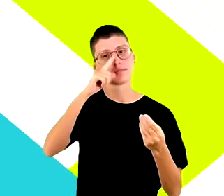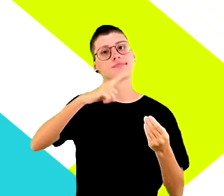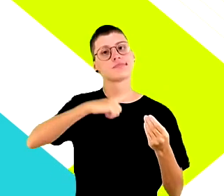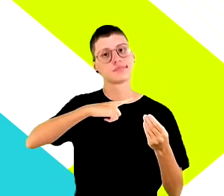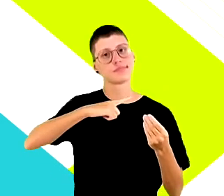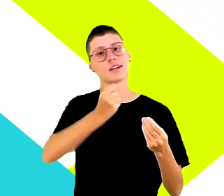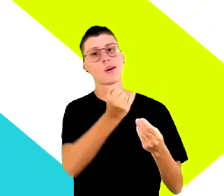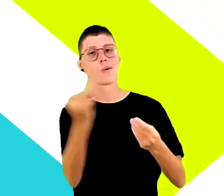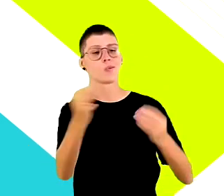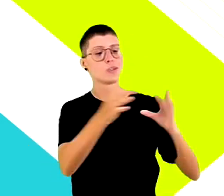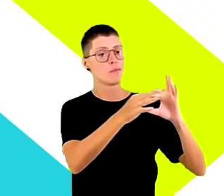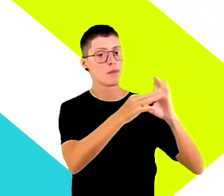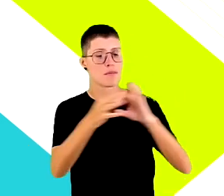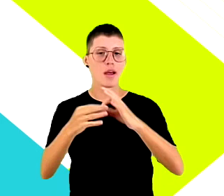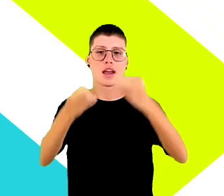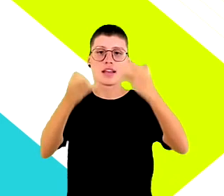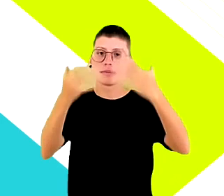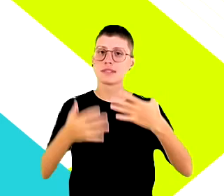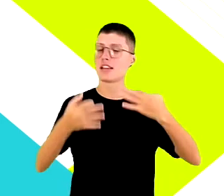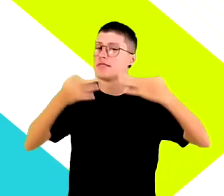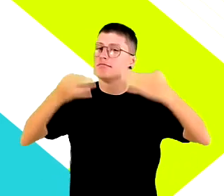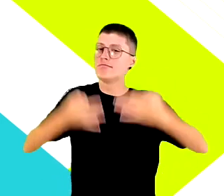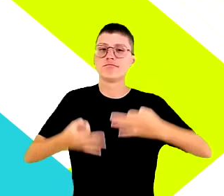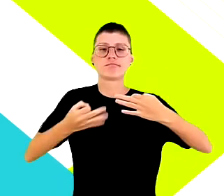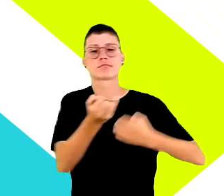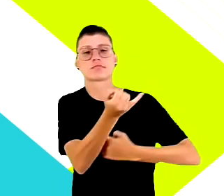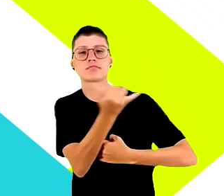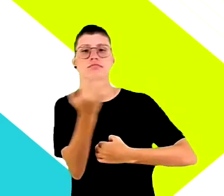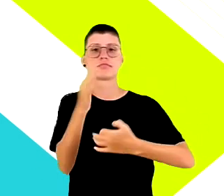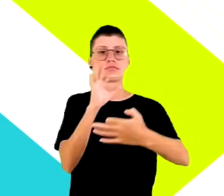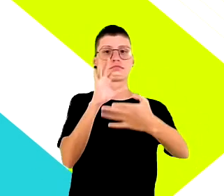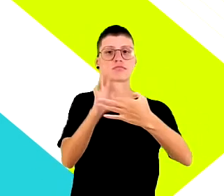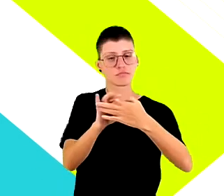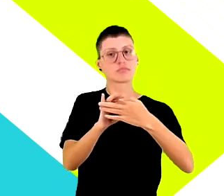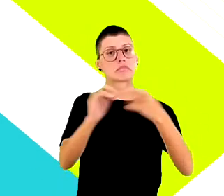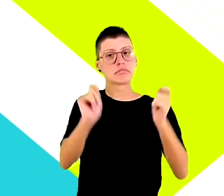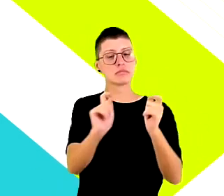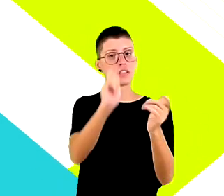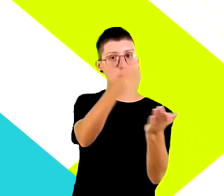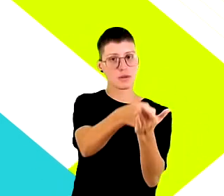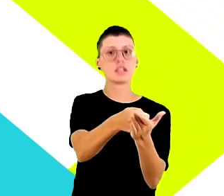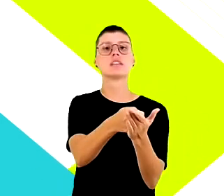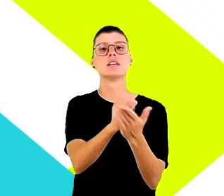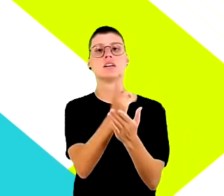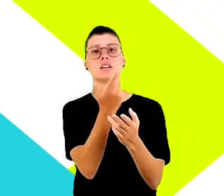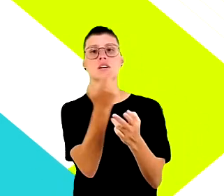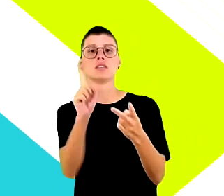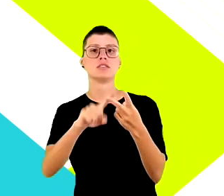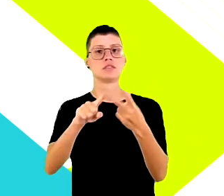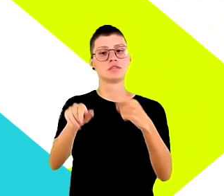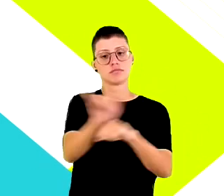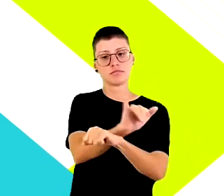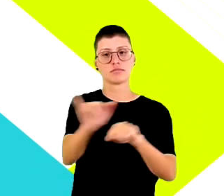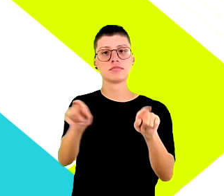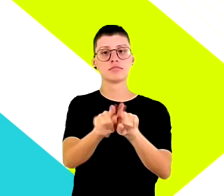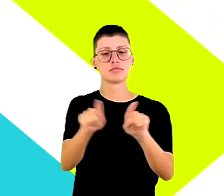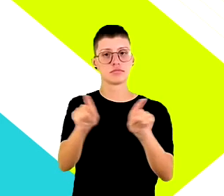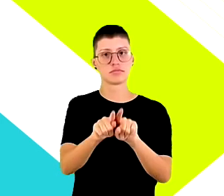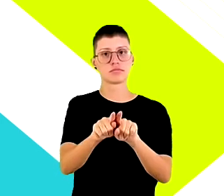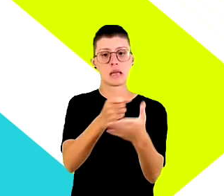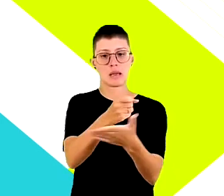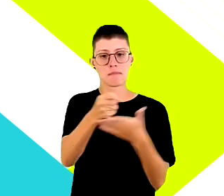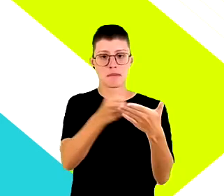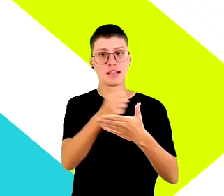eles dizem exatamente, né, alguns ligados à capacidade de pagamento do produtor e outros à capacidade, né, basicamente